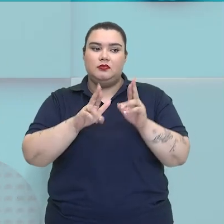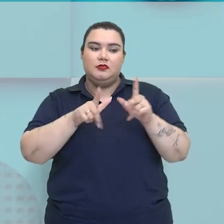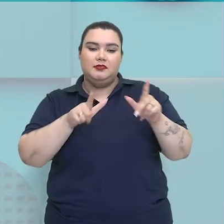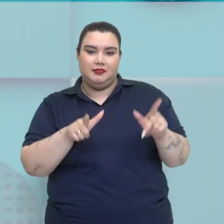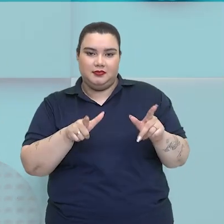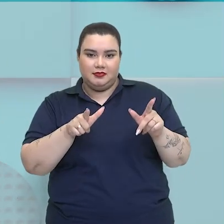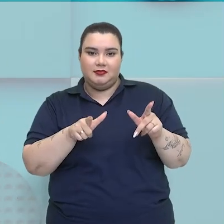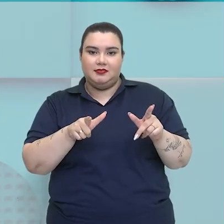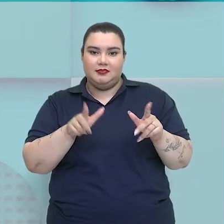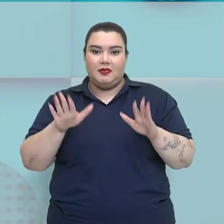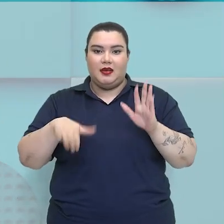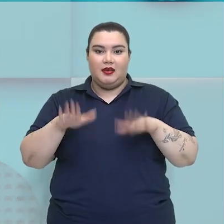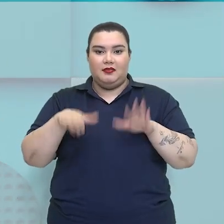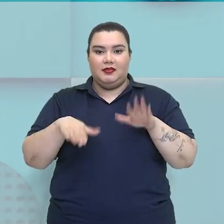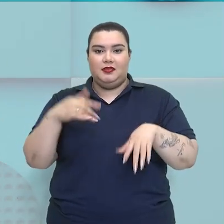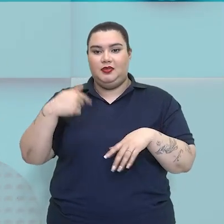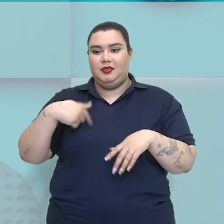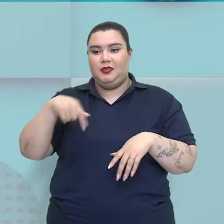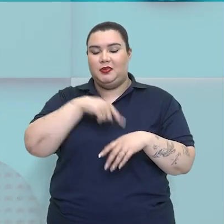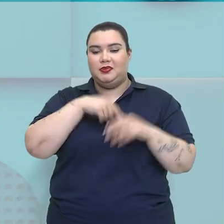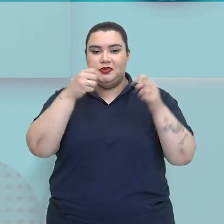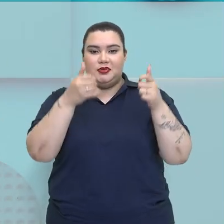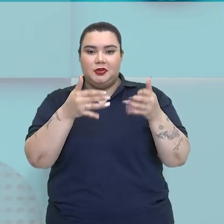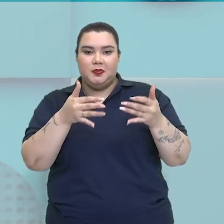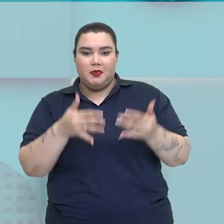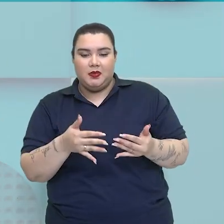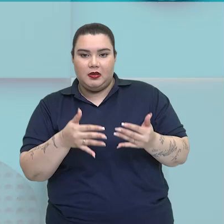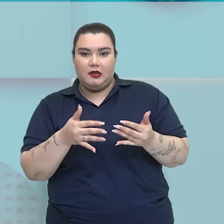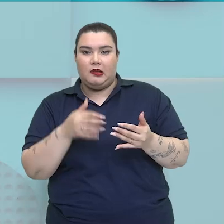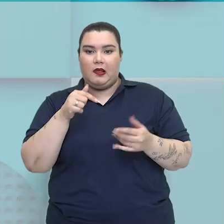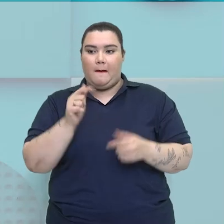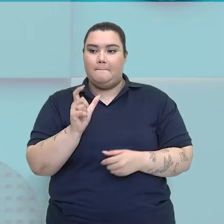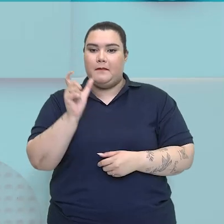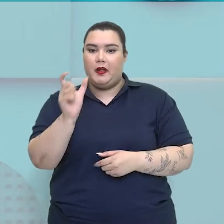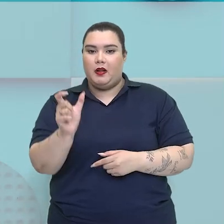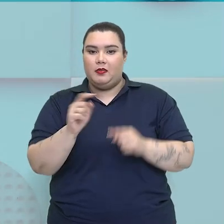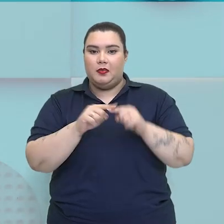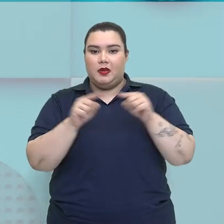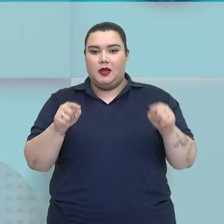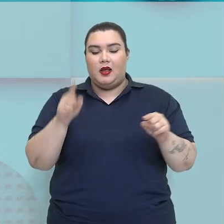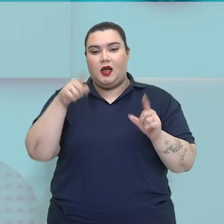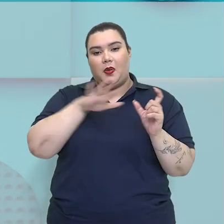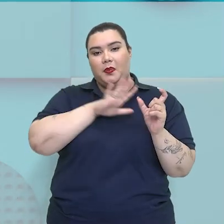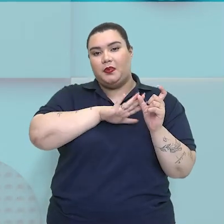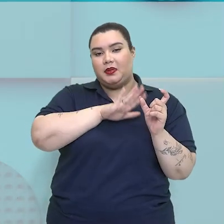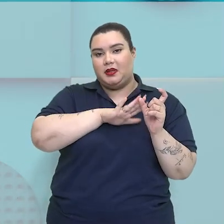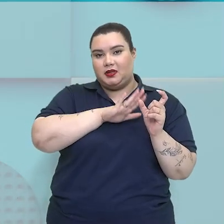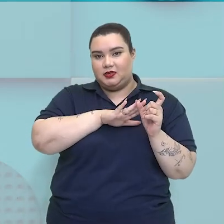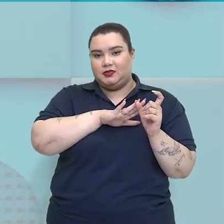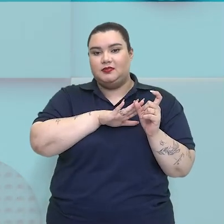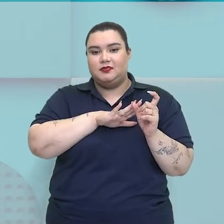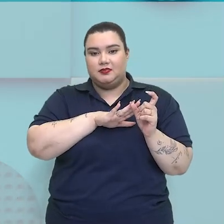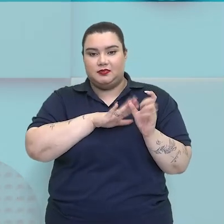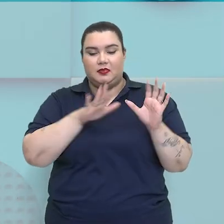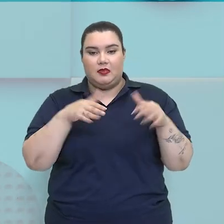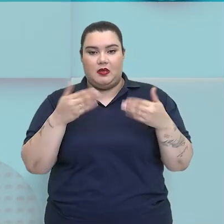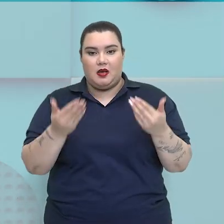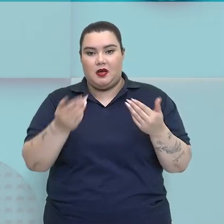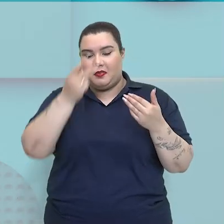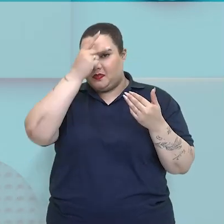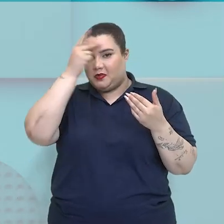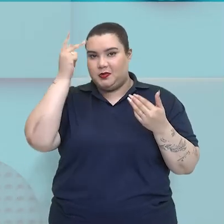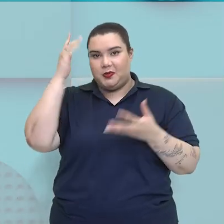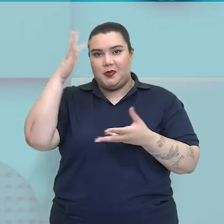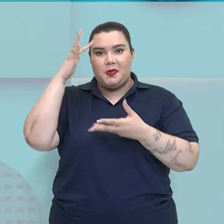literal. E às vezes a gente está falando, né, colocando aquela palavra no sentido conotativo. E no primeiro momento as